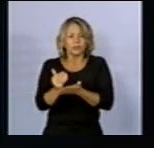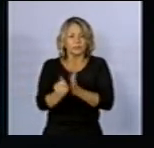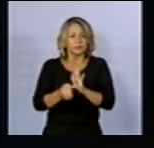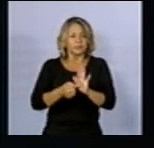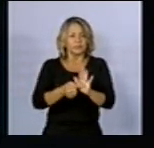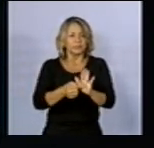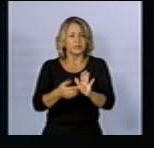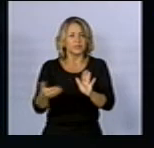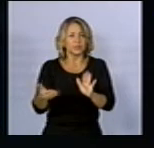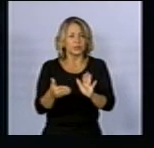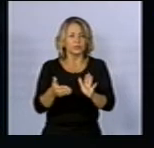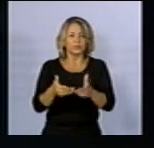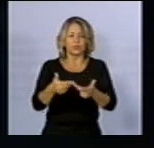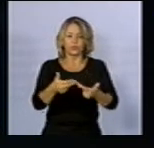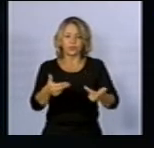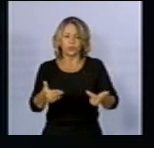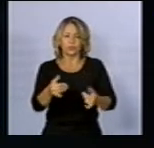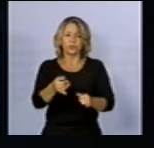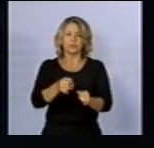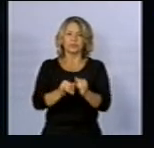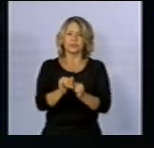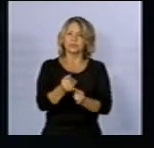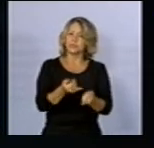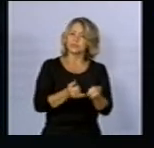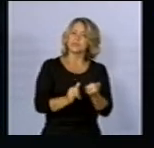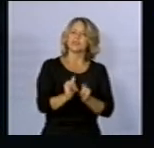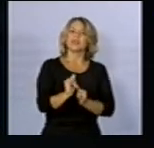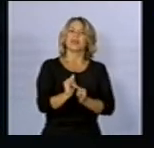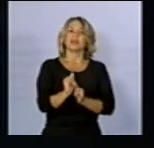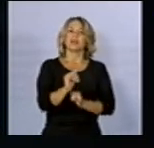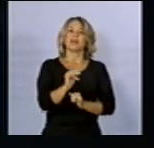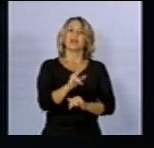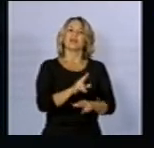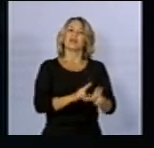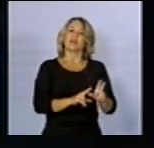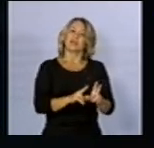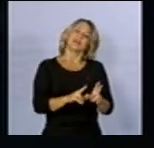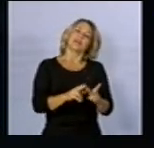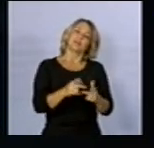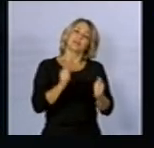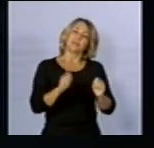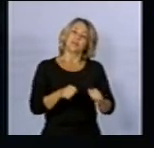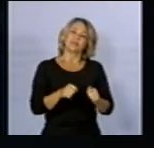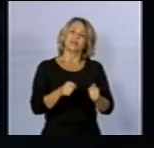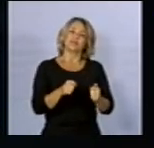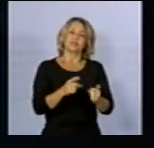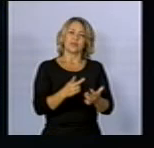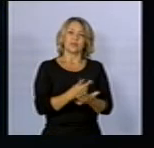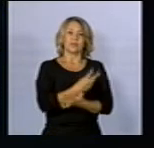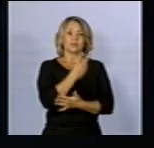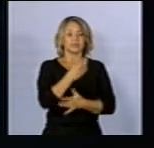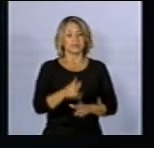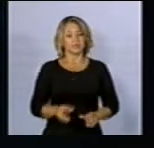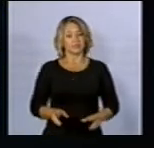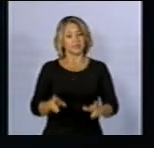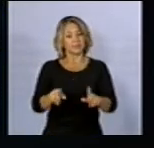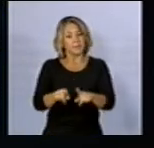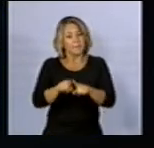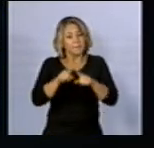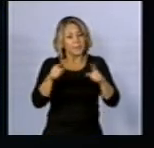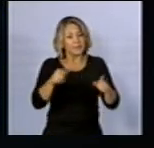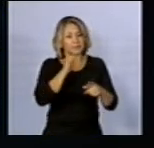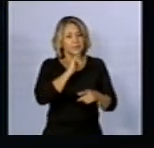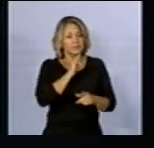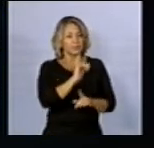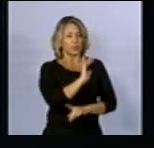hoje uma substância considerada causadora de câncer. Não quer dizer que os campos magnéticos